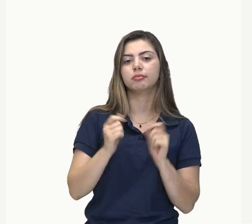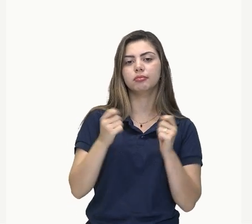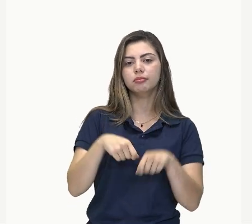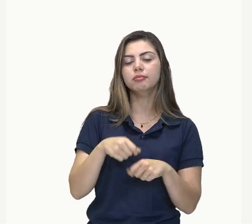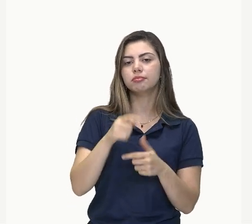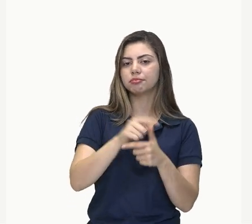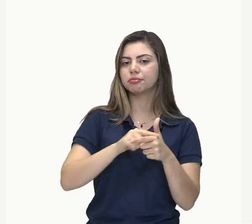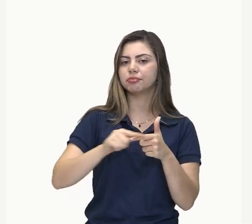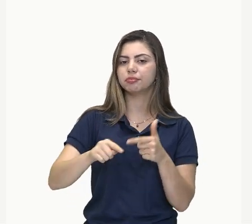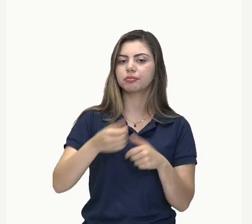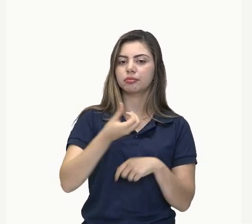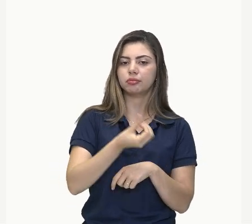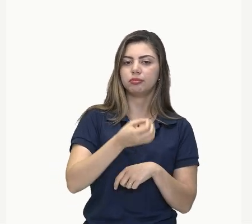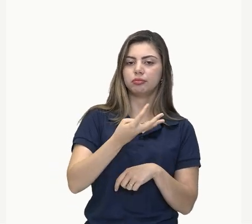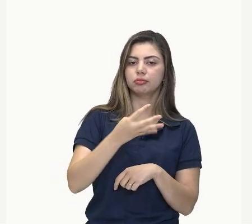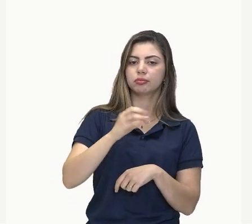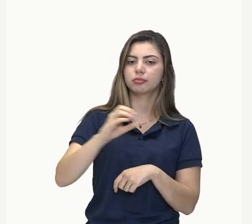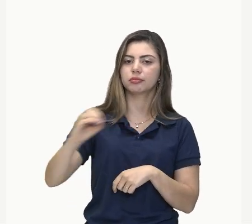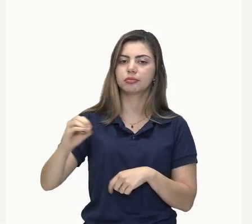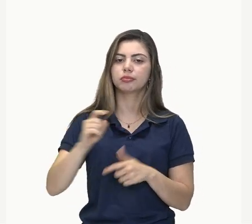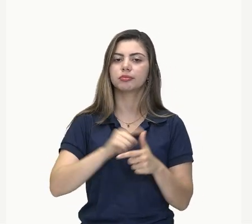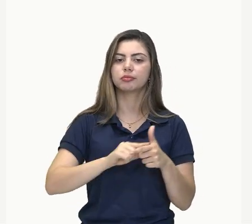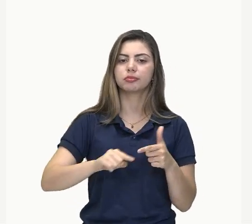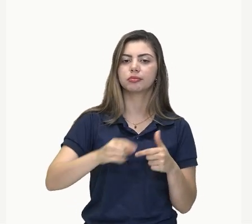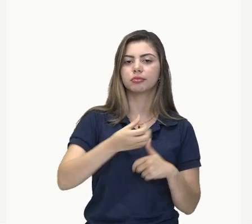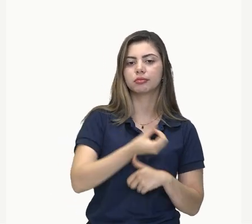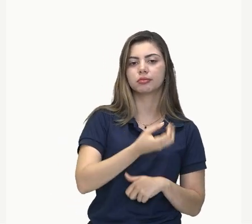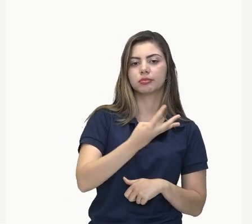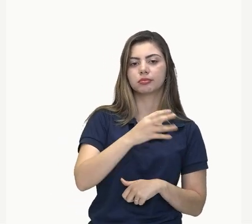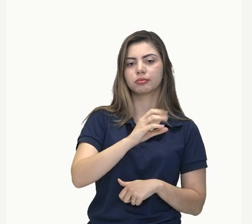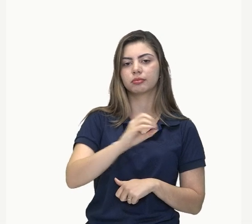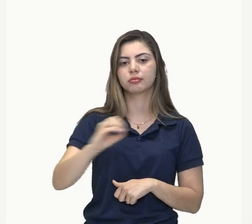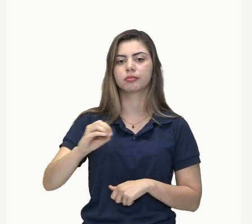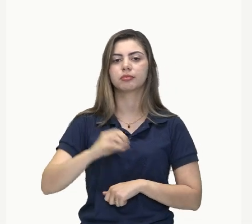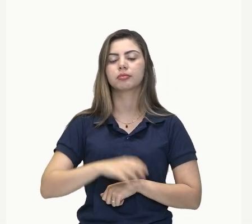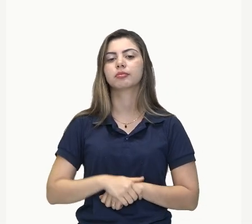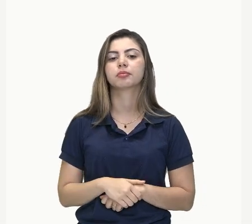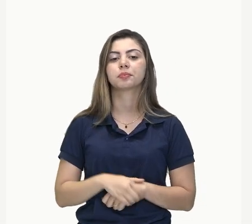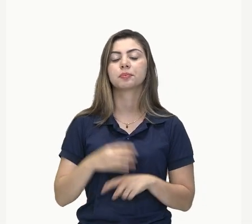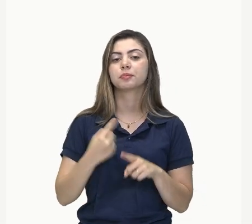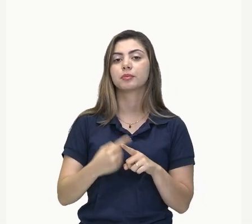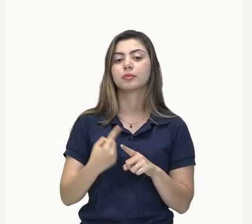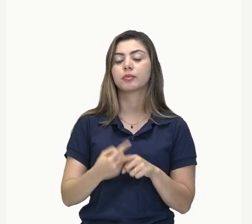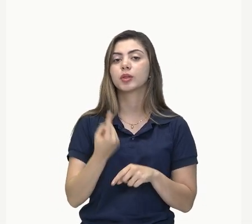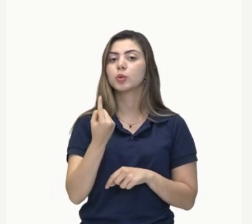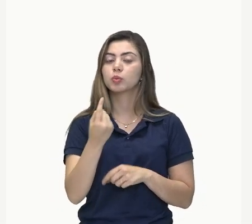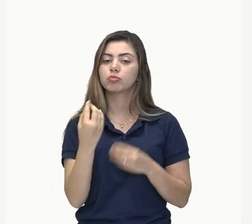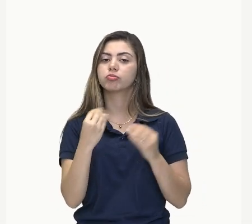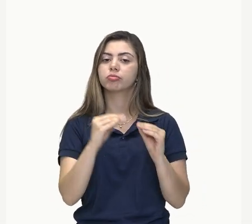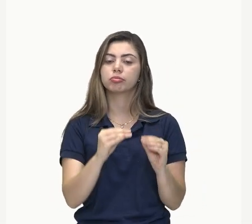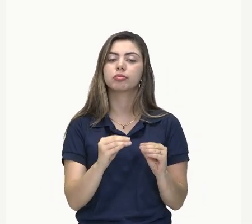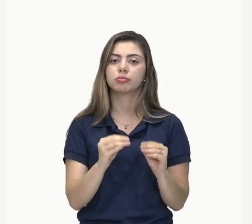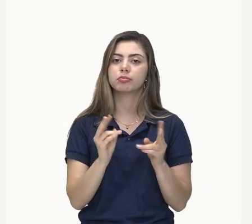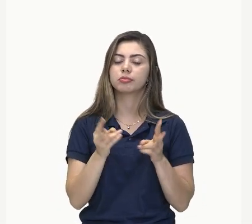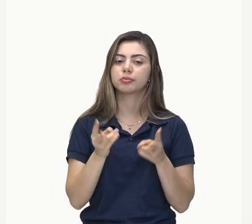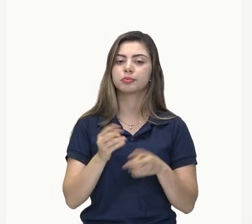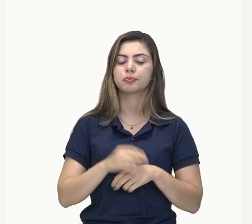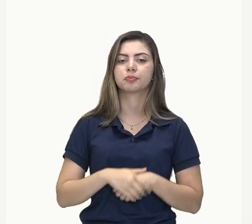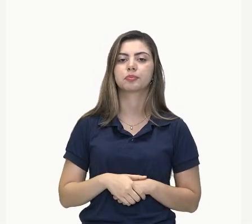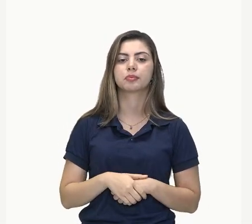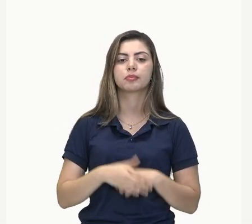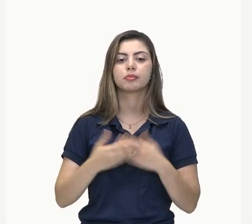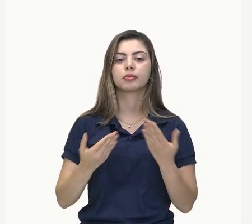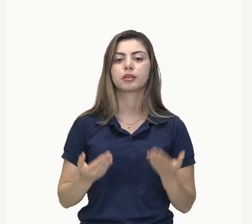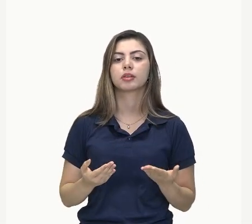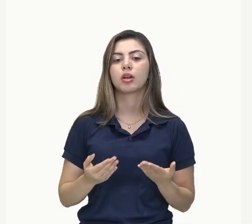também, ó. Tá? Aproveita e divide todo mundo, porque esse 1 automaticamente vai aparecer. E aí o que aparecer